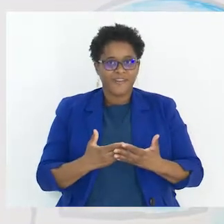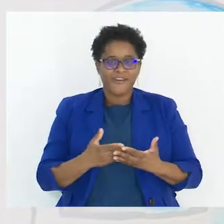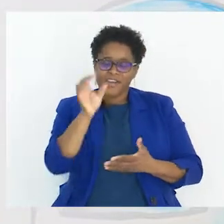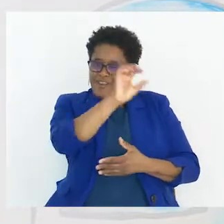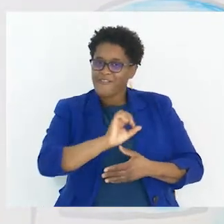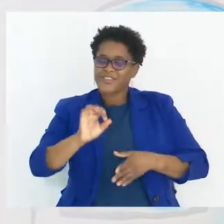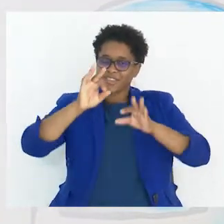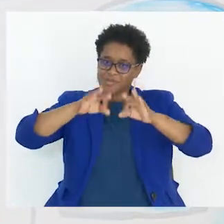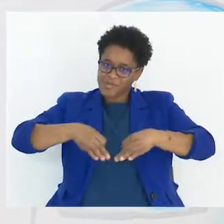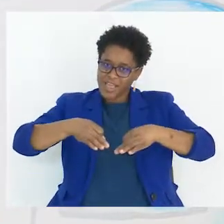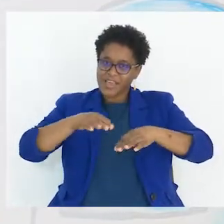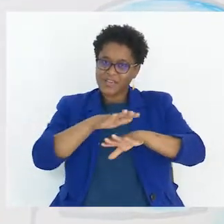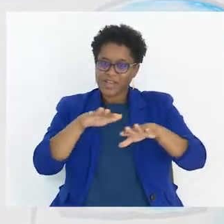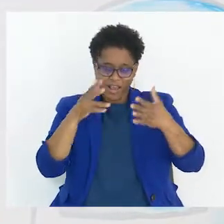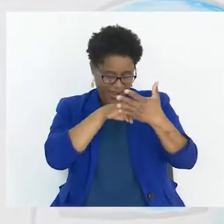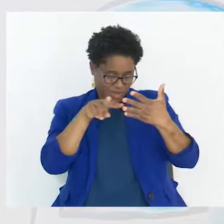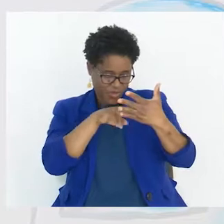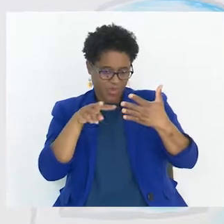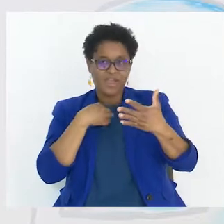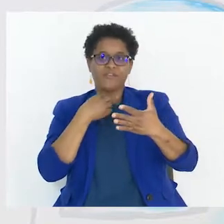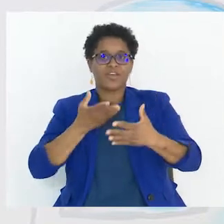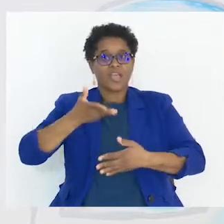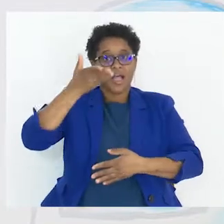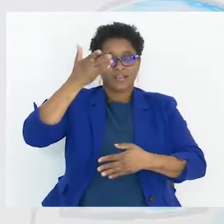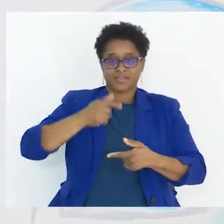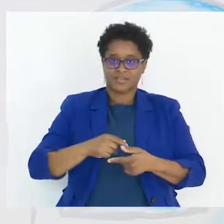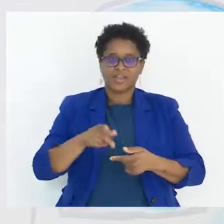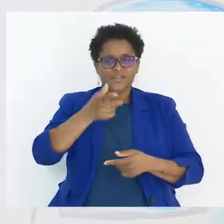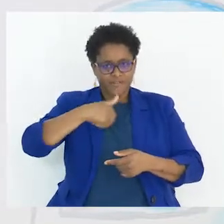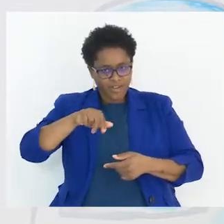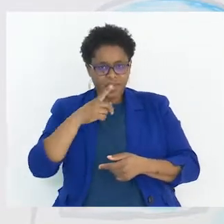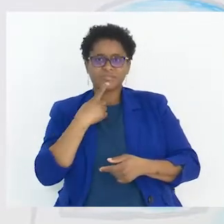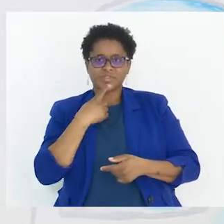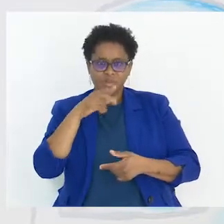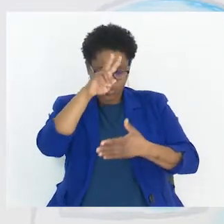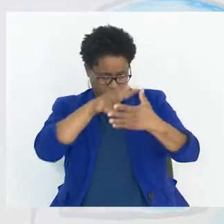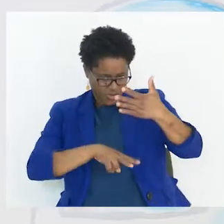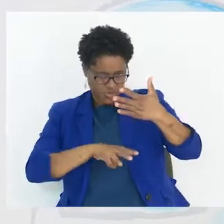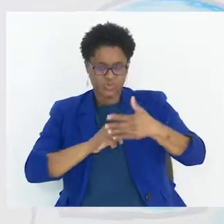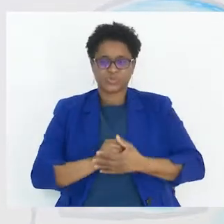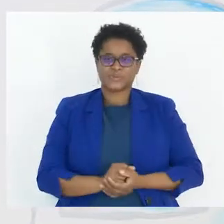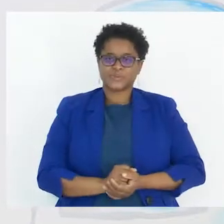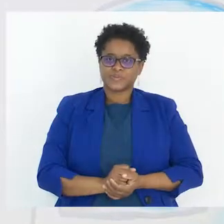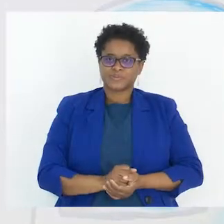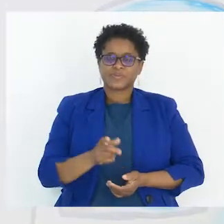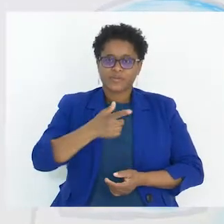bem. Agora que terminaram de fazer a leitura em voz alta, vamos compreender o